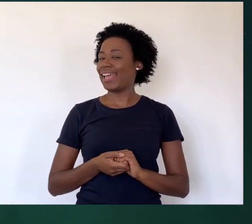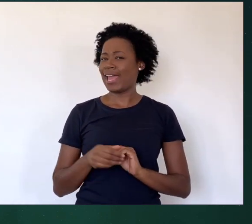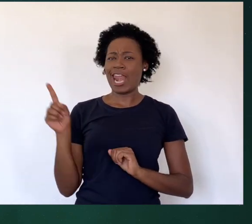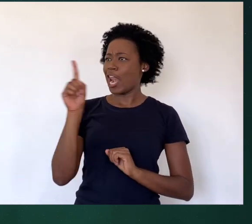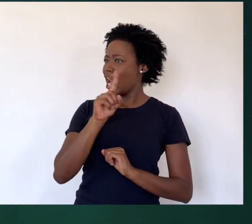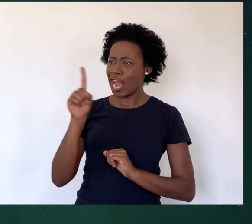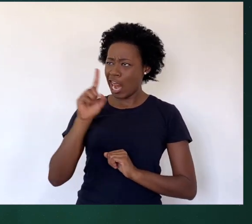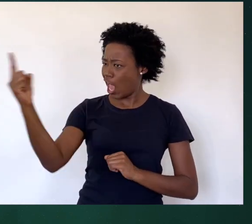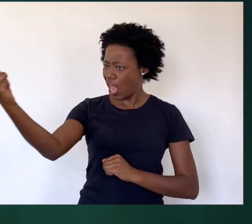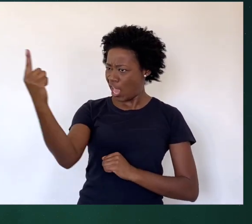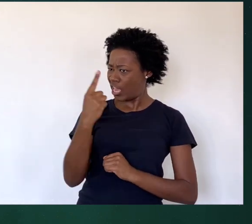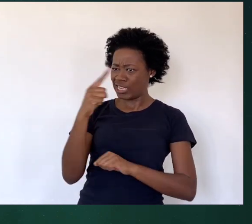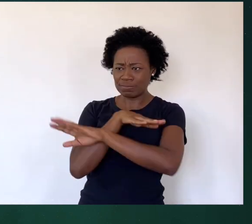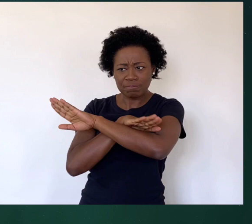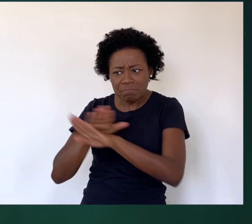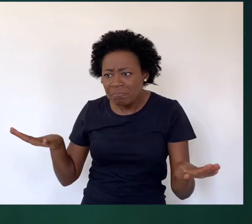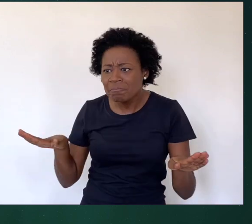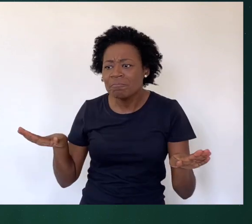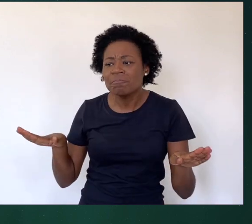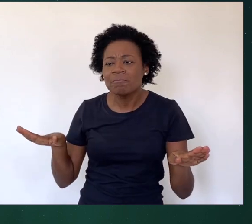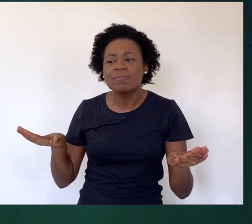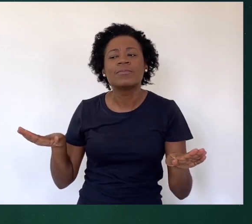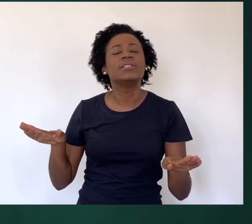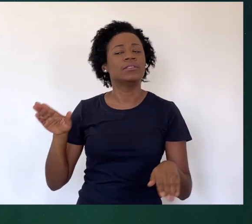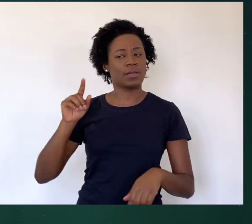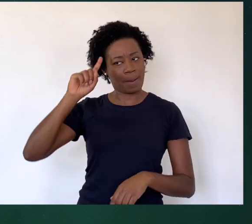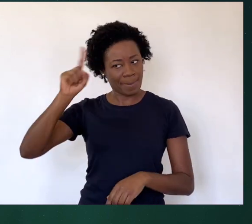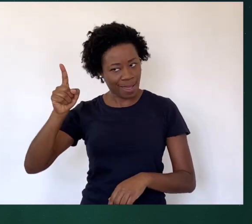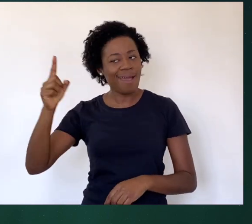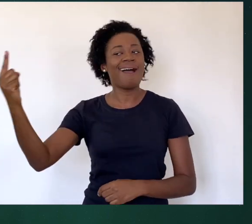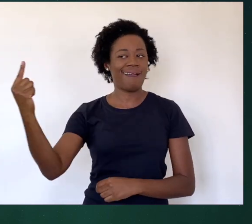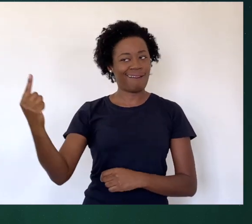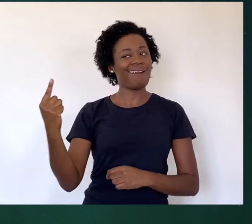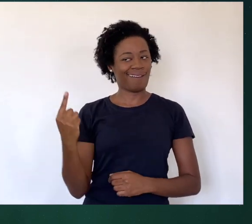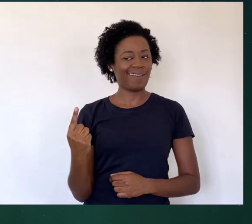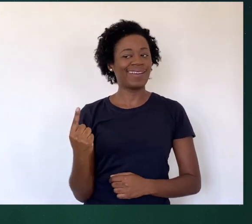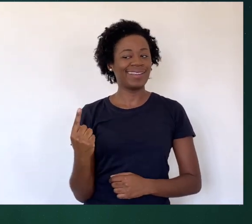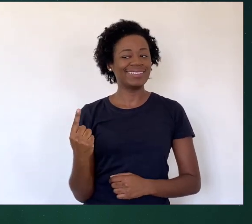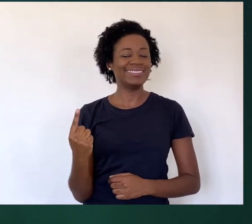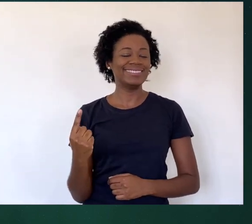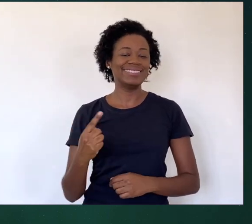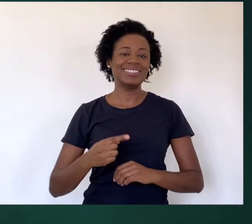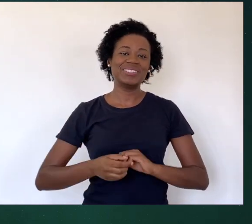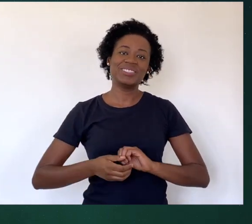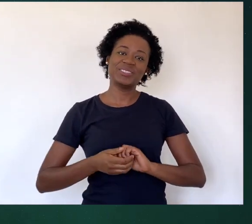E não volte mais até eu mandar.